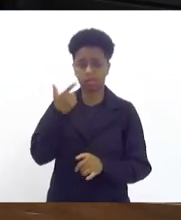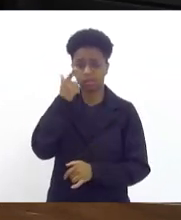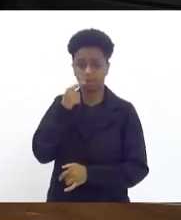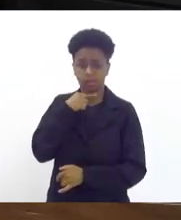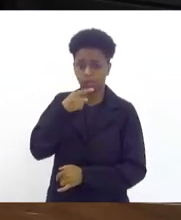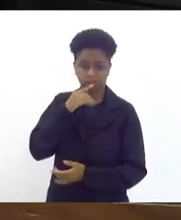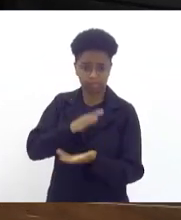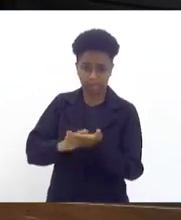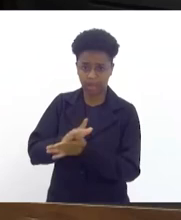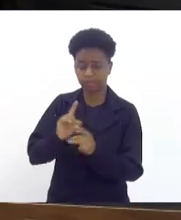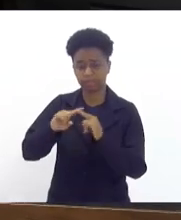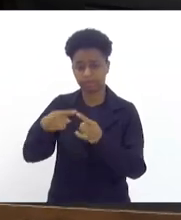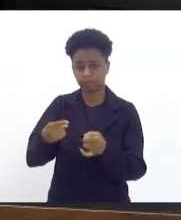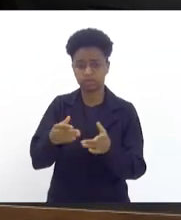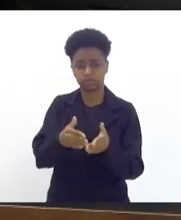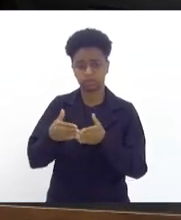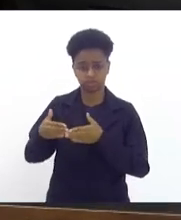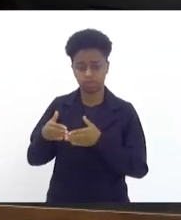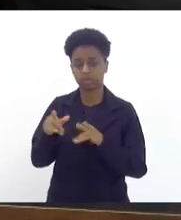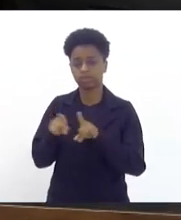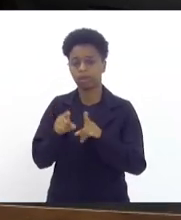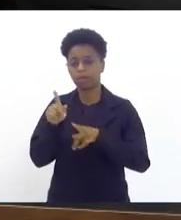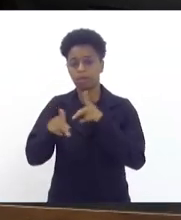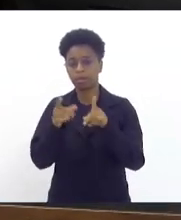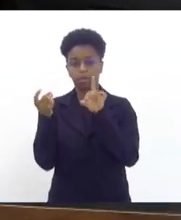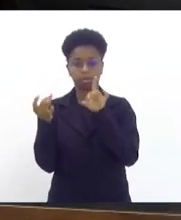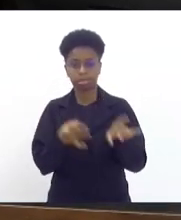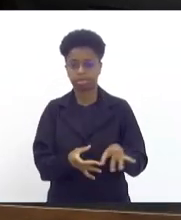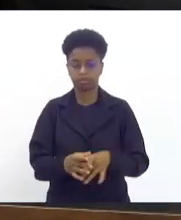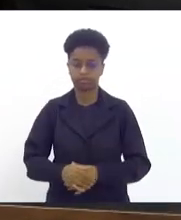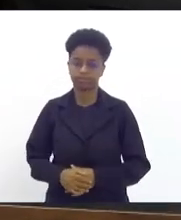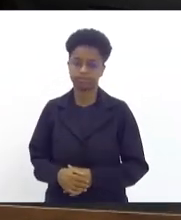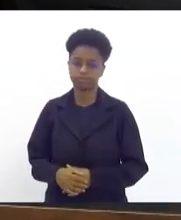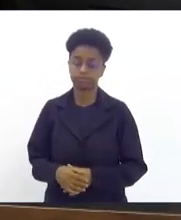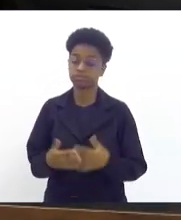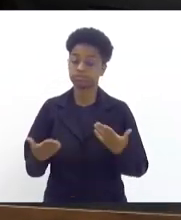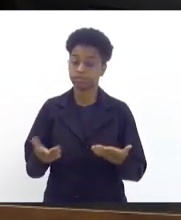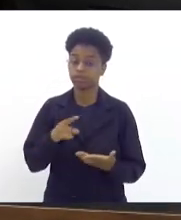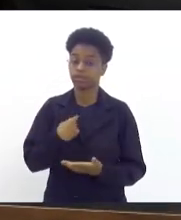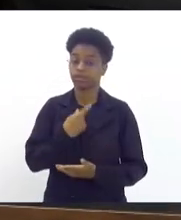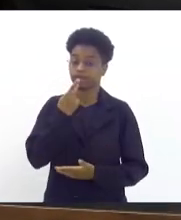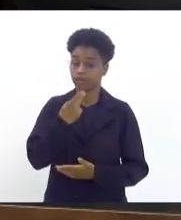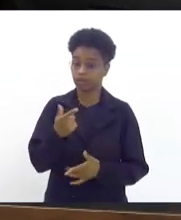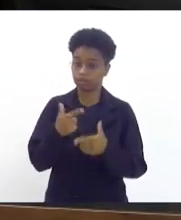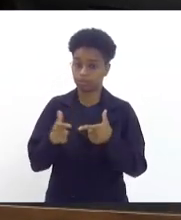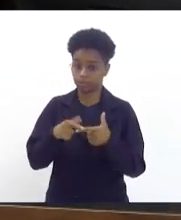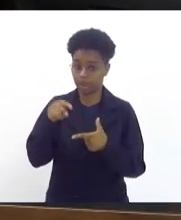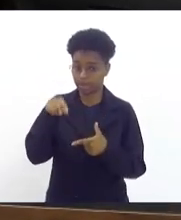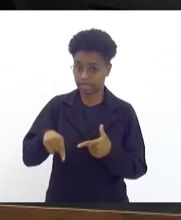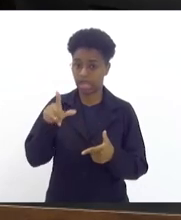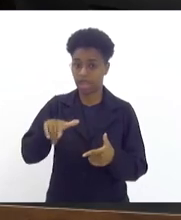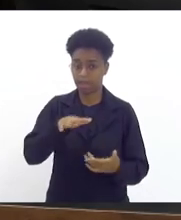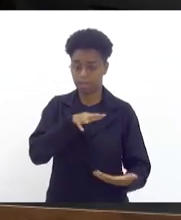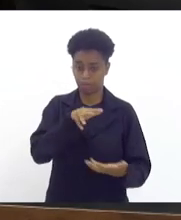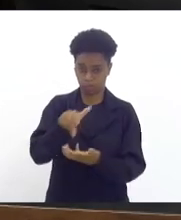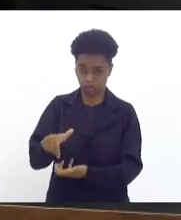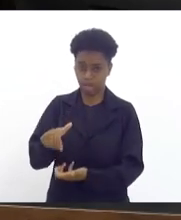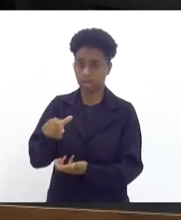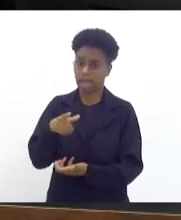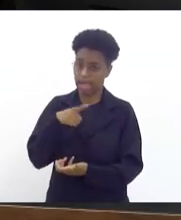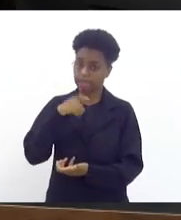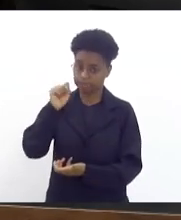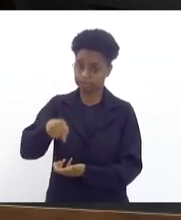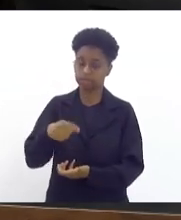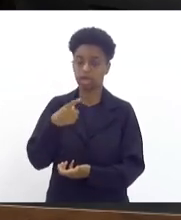atenção e aí e a população vira as costas para mim então quando a gente fala que aqui o problema ele é Global ele é Global tem um problema social tem